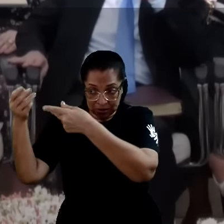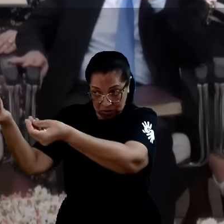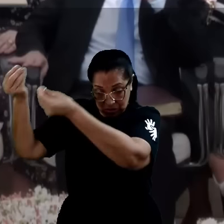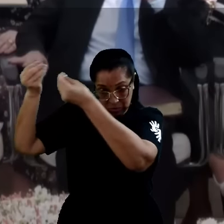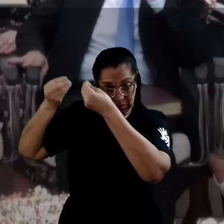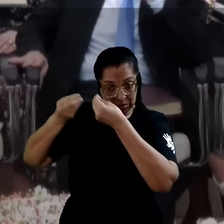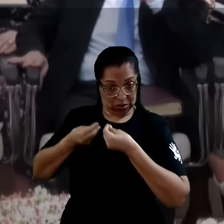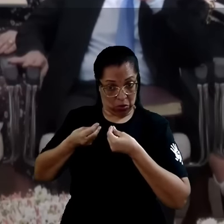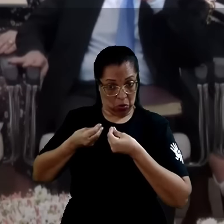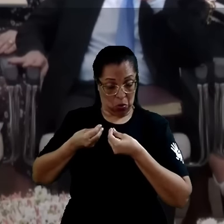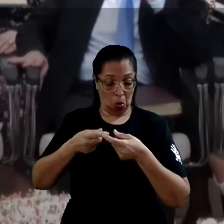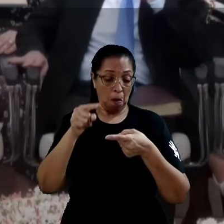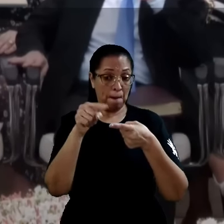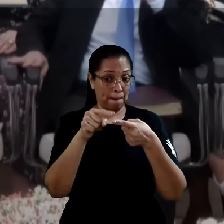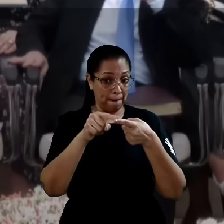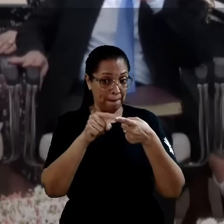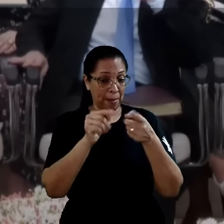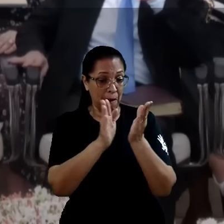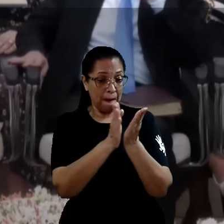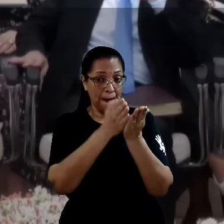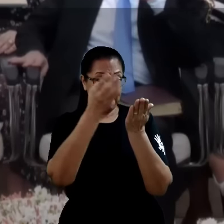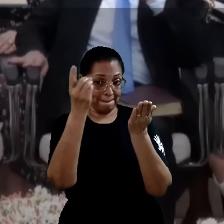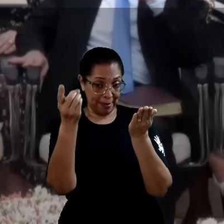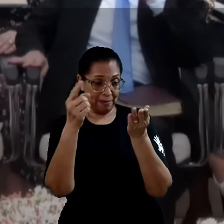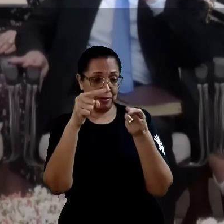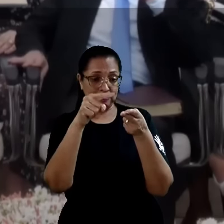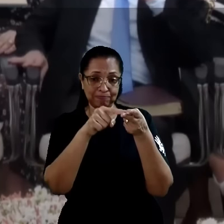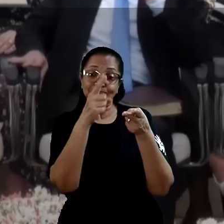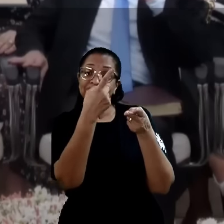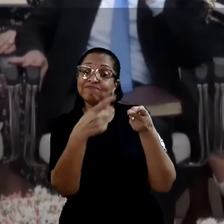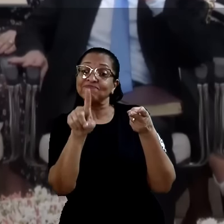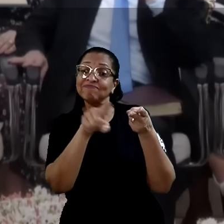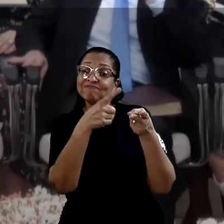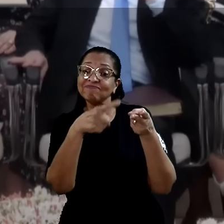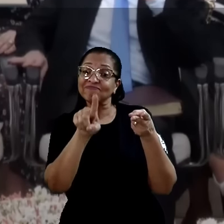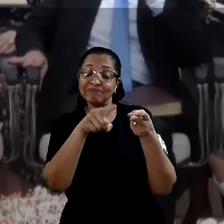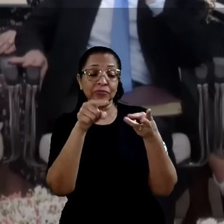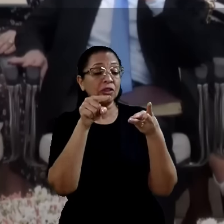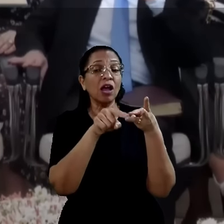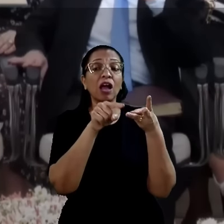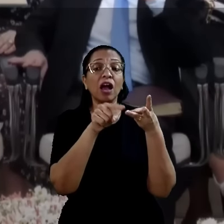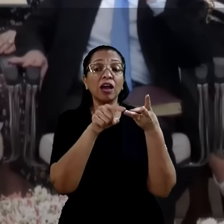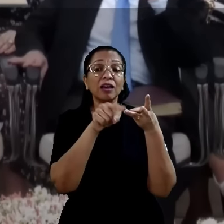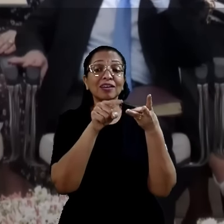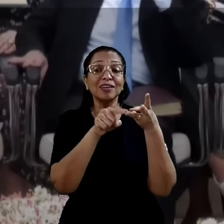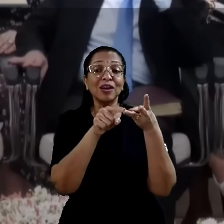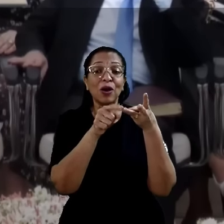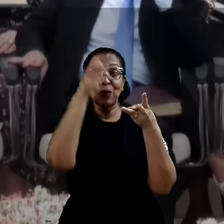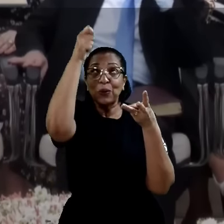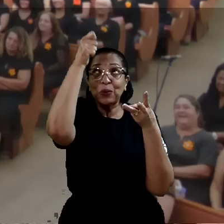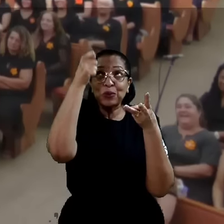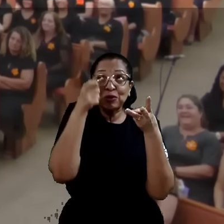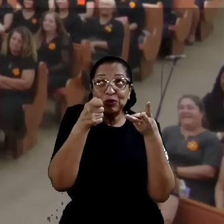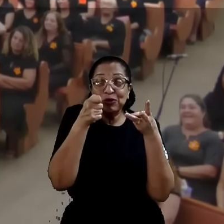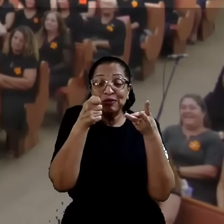guarda-chuva a Bíblia ap irmã André a gente entende o guarda-chuva para não faltar em culto em dia de chuva